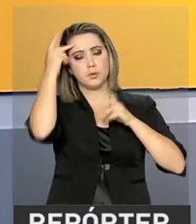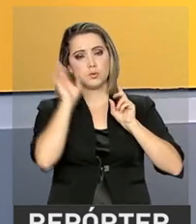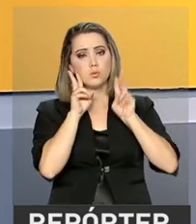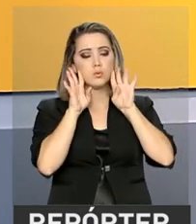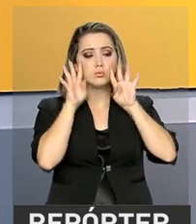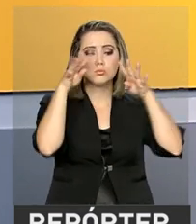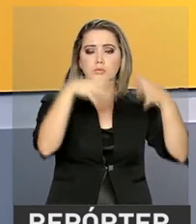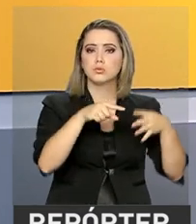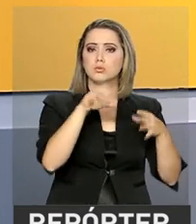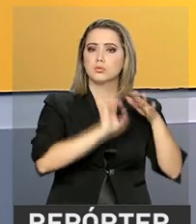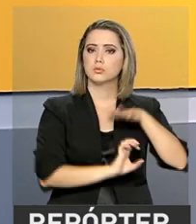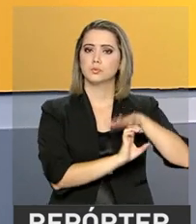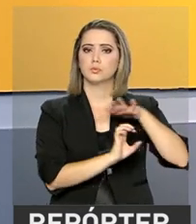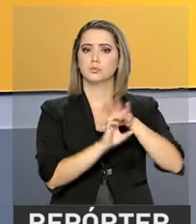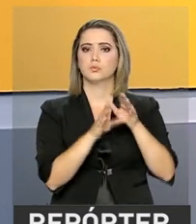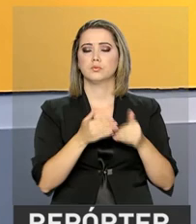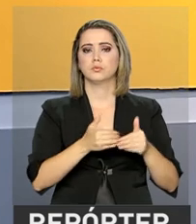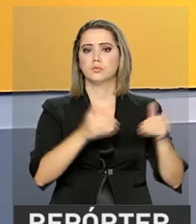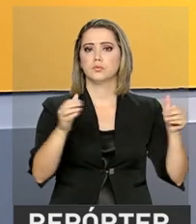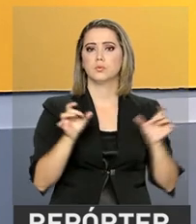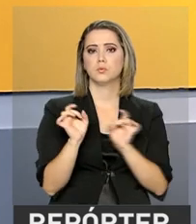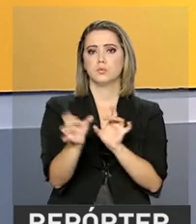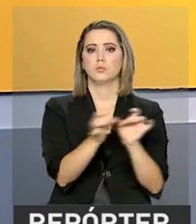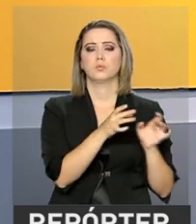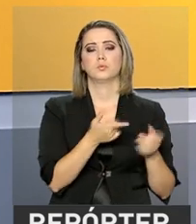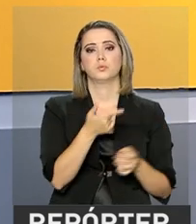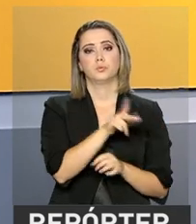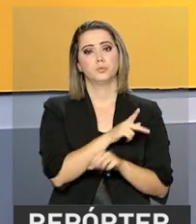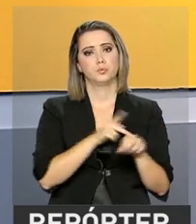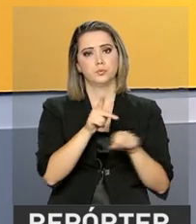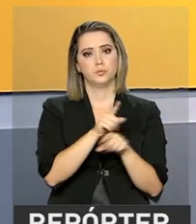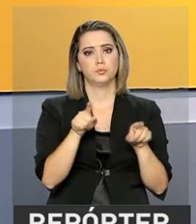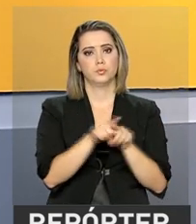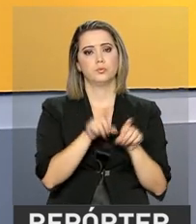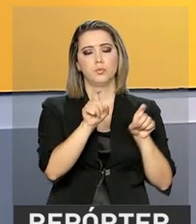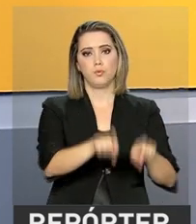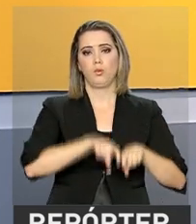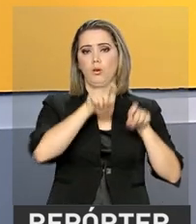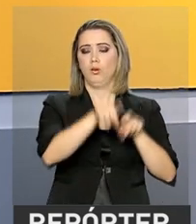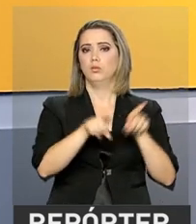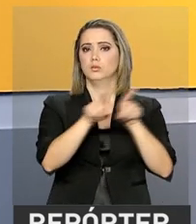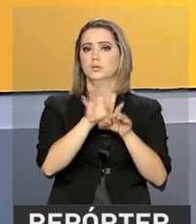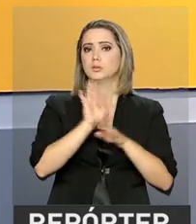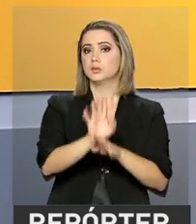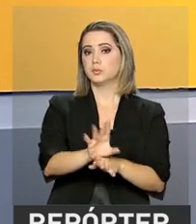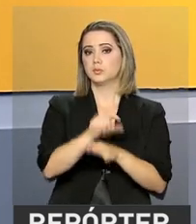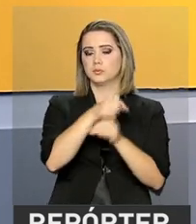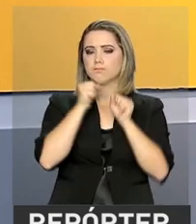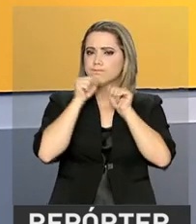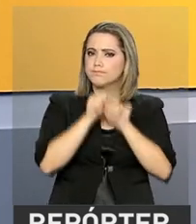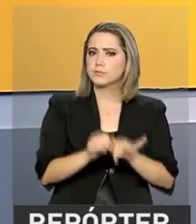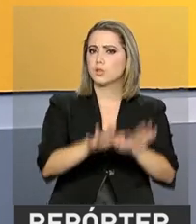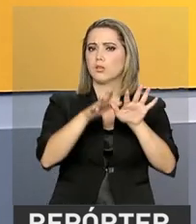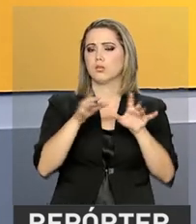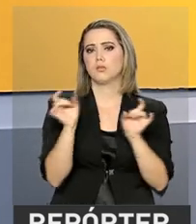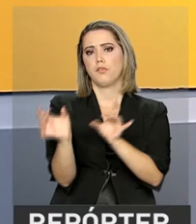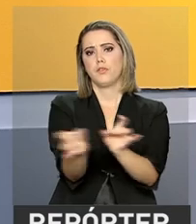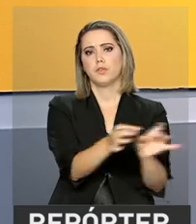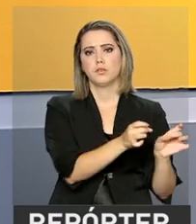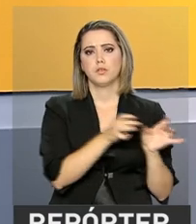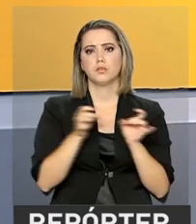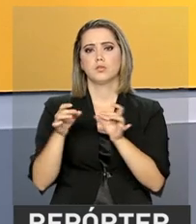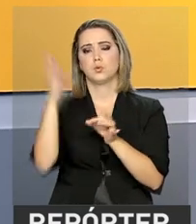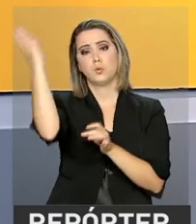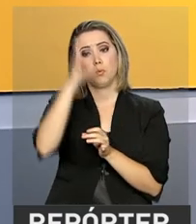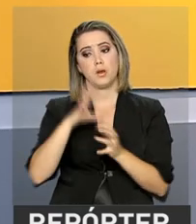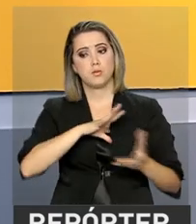para investidores e aumentar as exportações e o setor de agronegócio contribuiu para expandir as vendas do Brasil